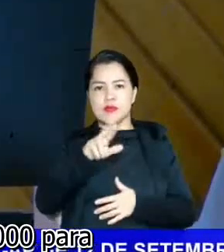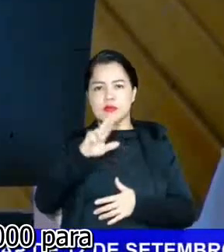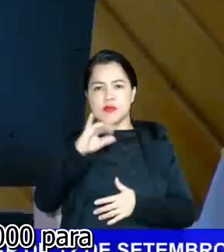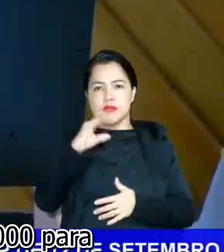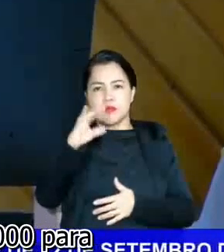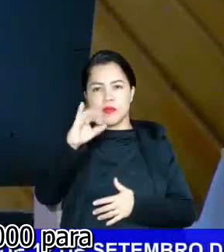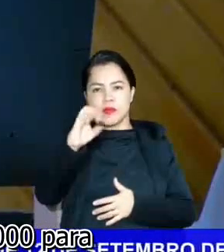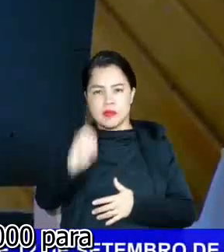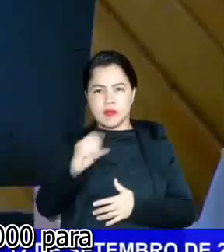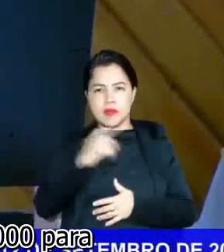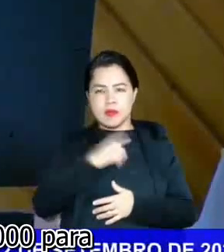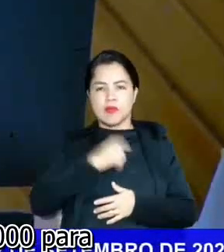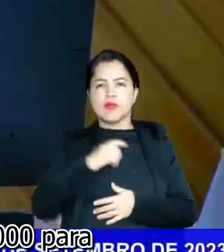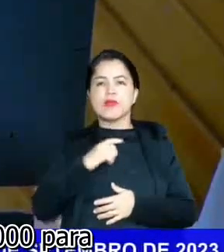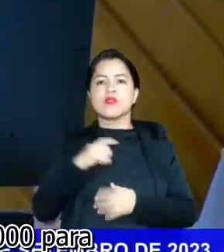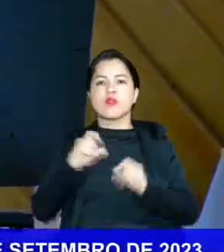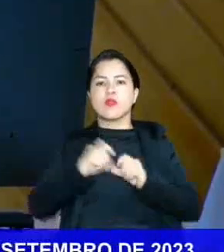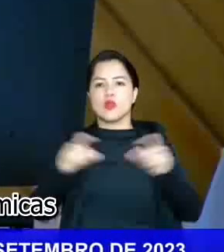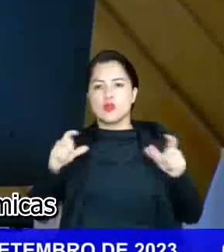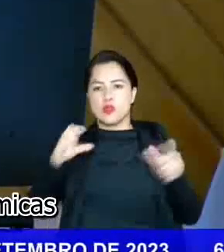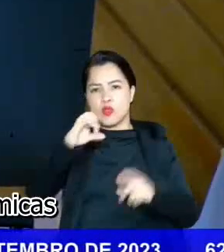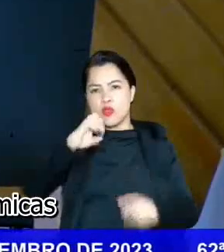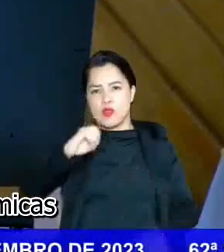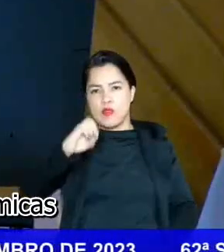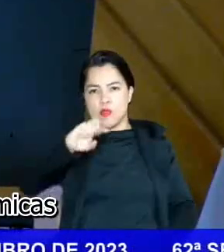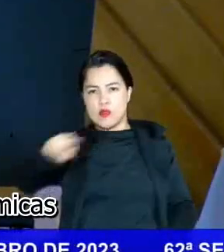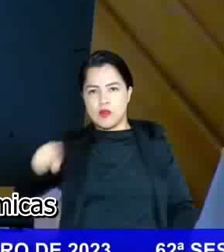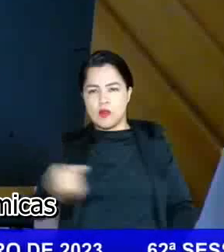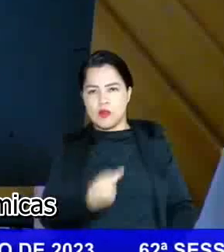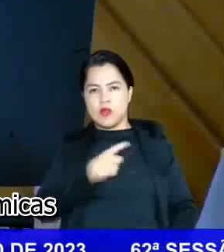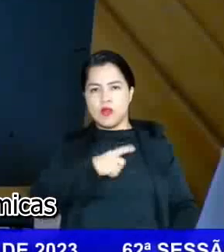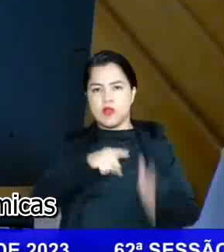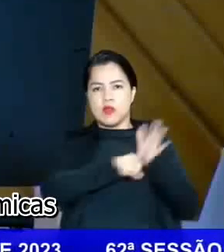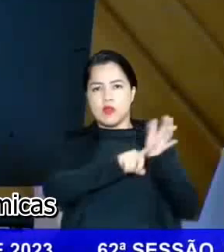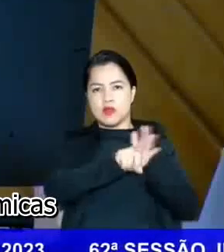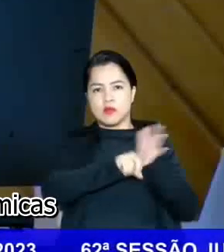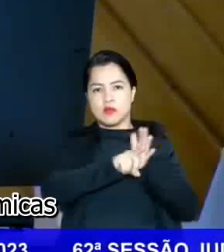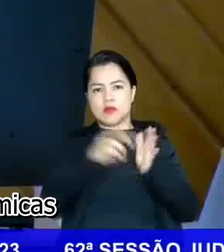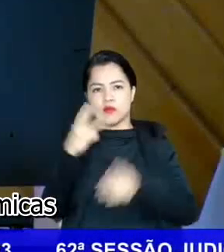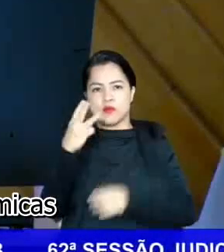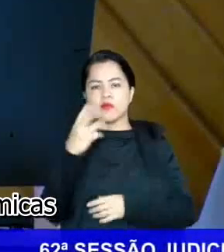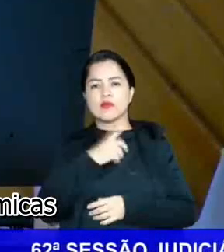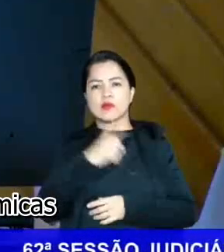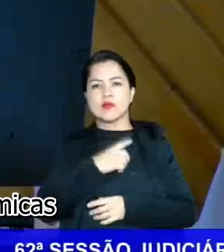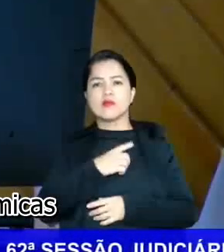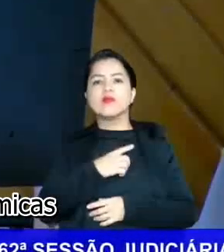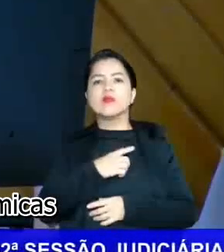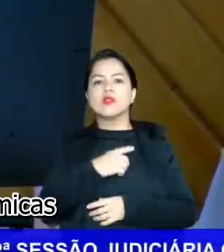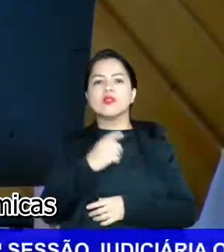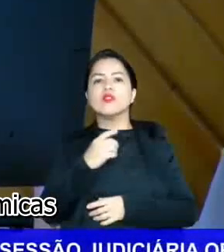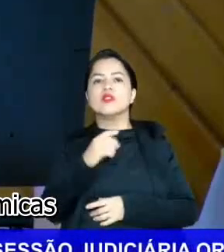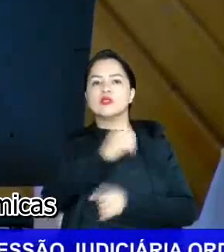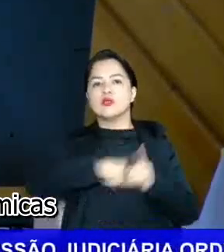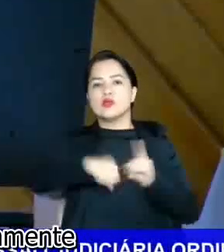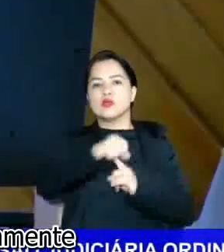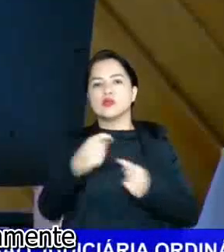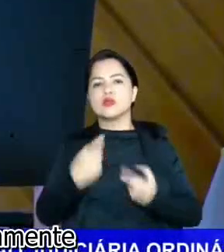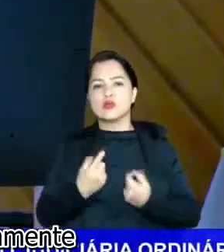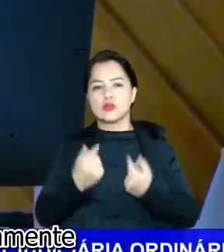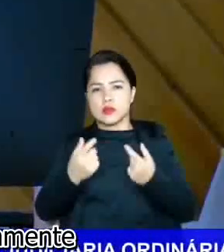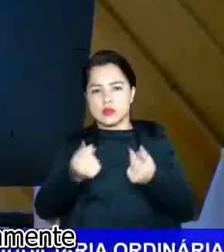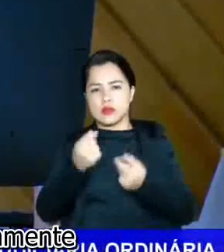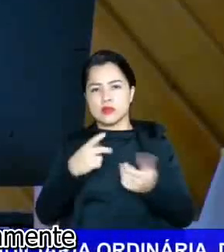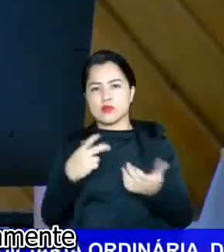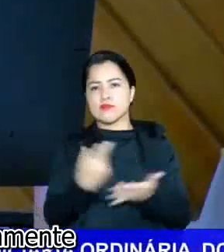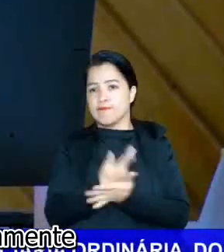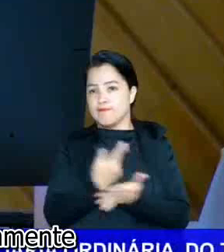mauricioconsultoria.com, pelo montante de 90 mil, para a elaboração de 3 pesquisas socioeconômicas, teria sido irregular, na medida em que a